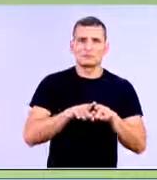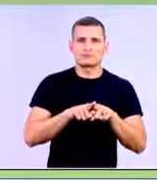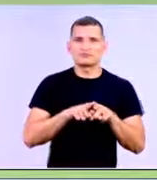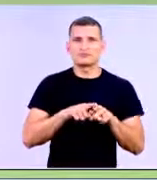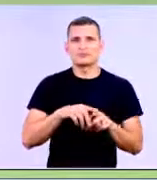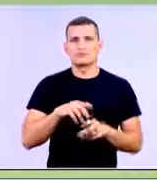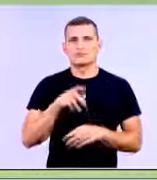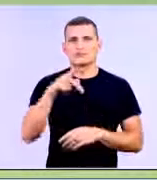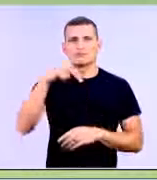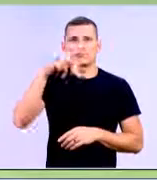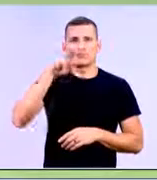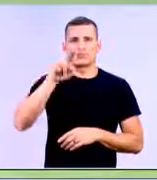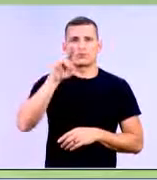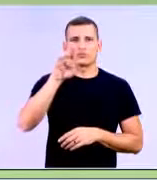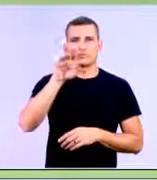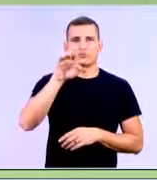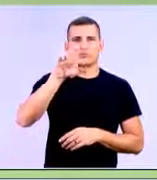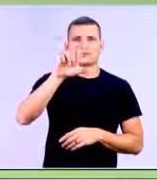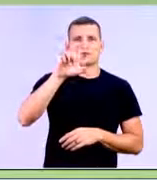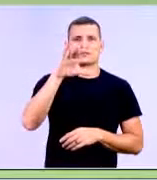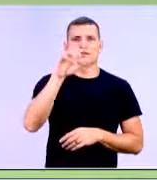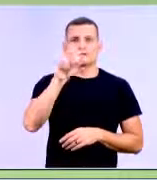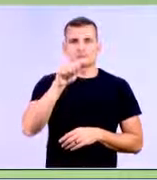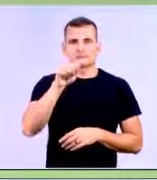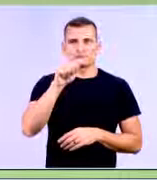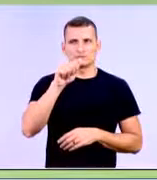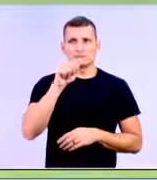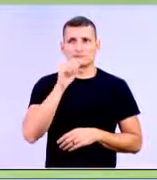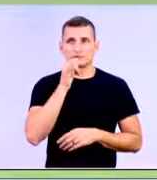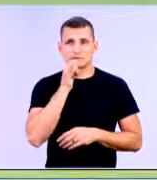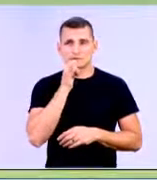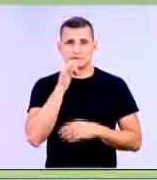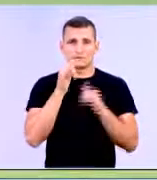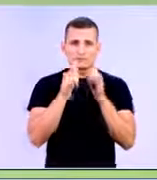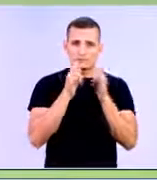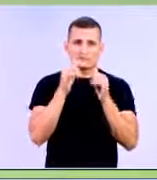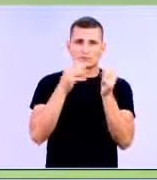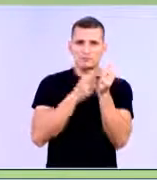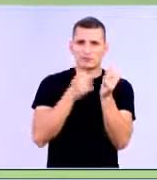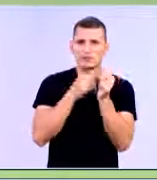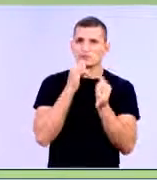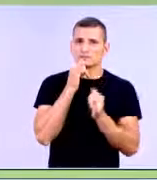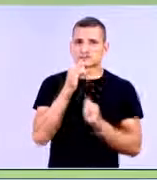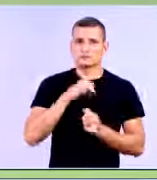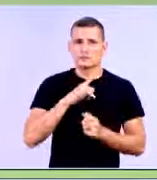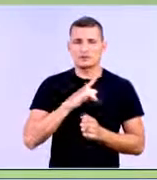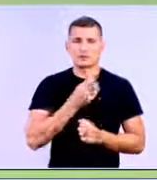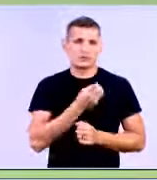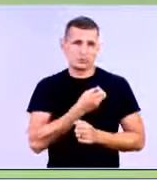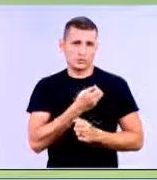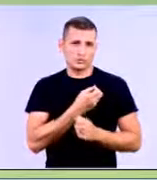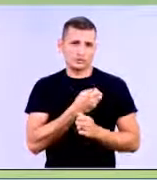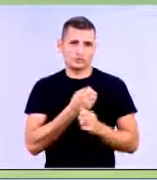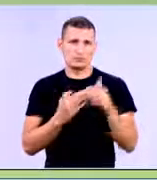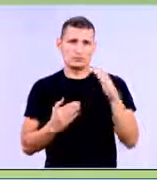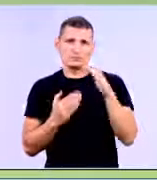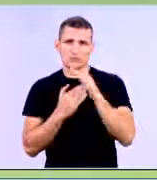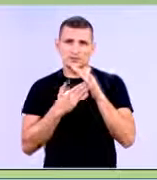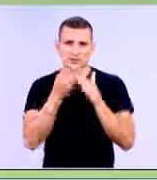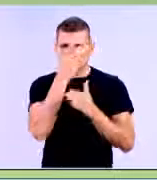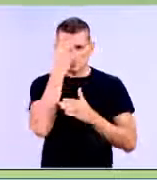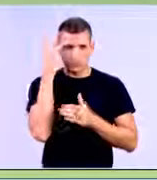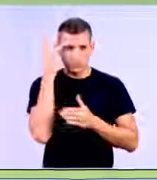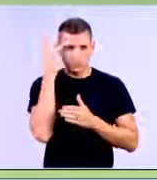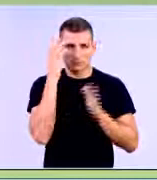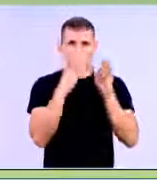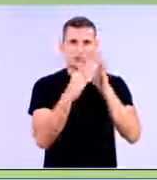informação ela é confidencial exatamente quando elas são compartilhadas com um número restrito de pessoas. No